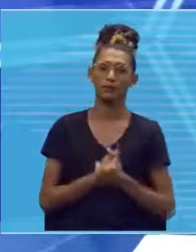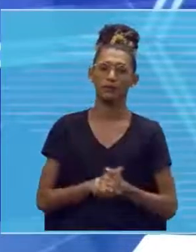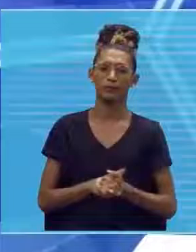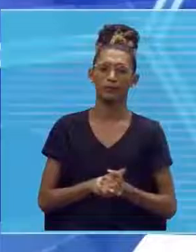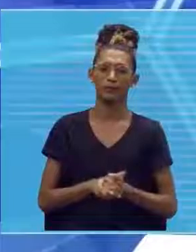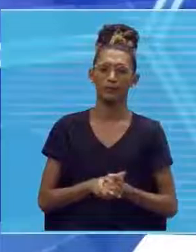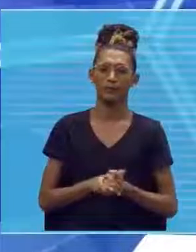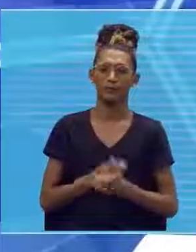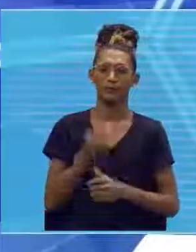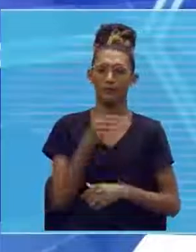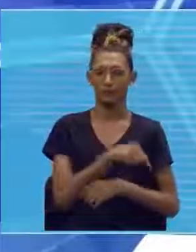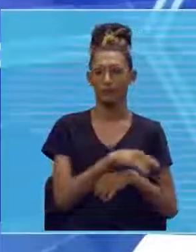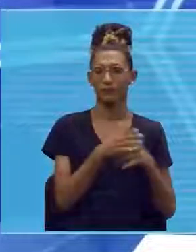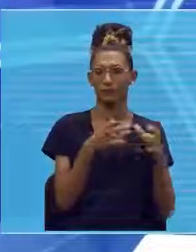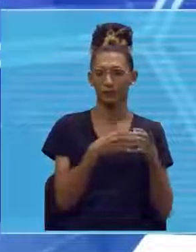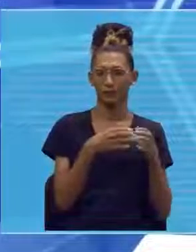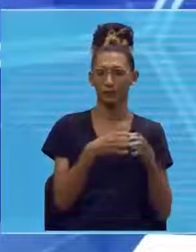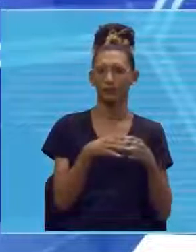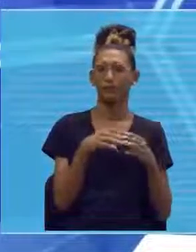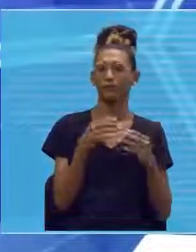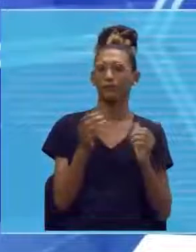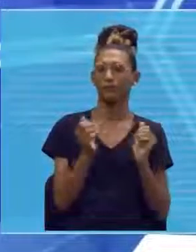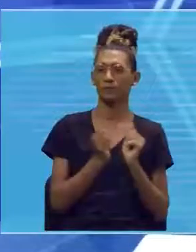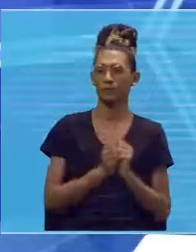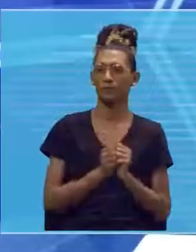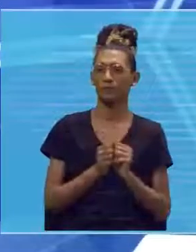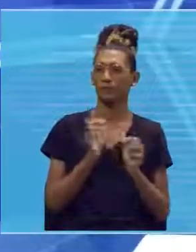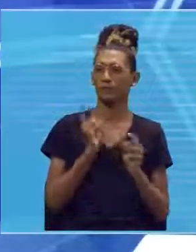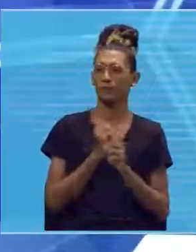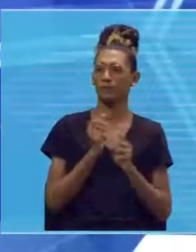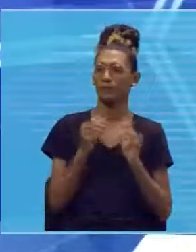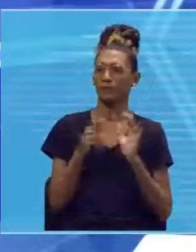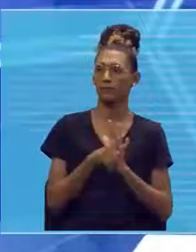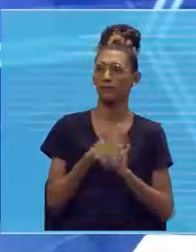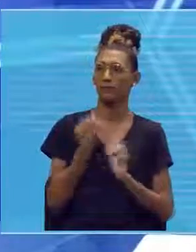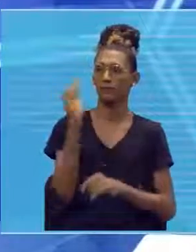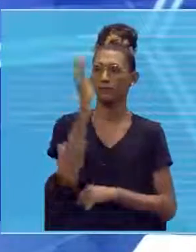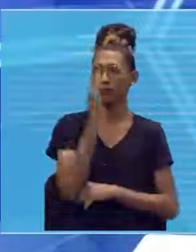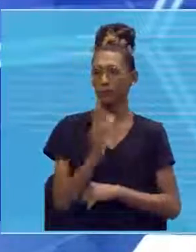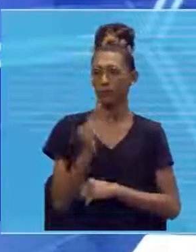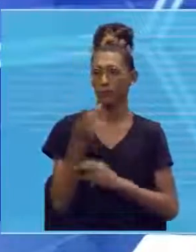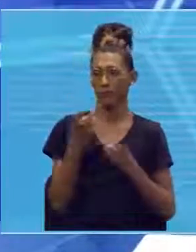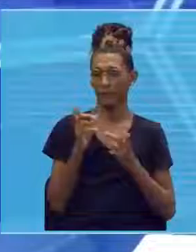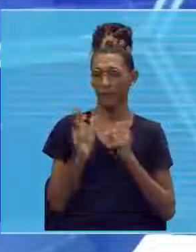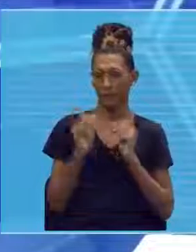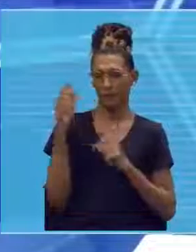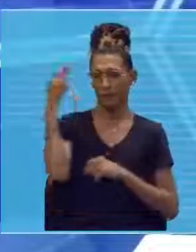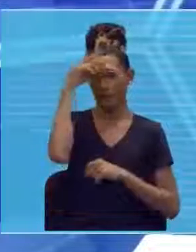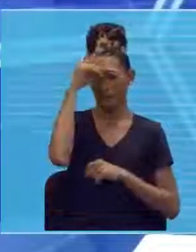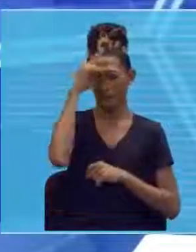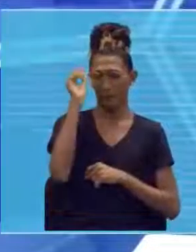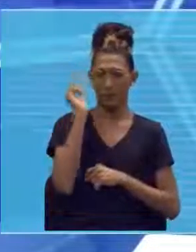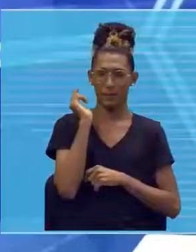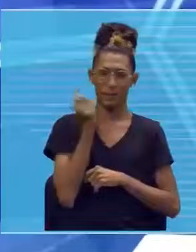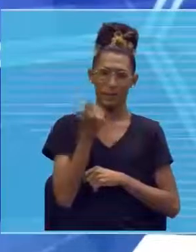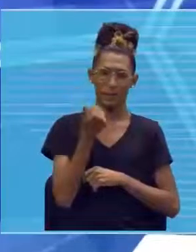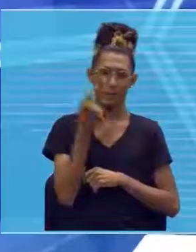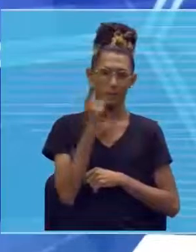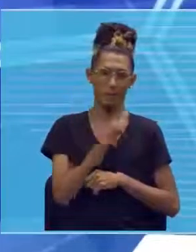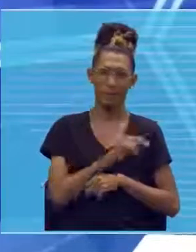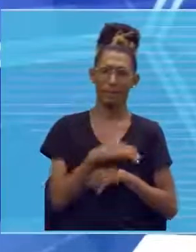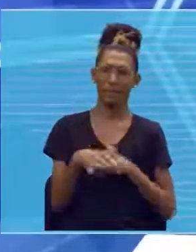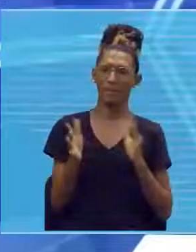né a gente observa que a gente deixa muito de lado a história deles a gente quase não consegue se a próxima